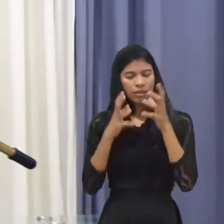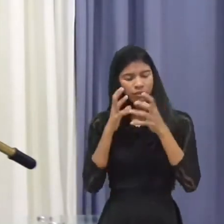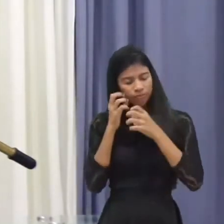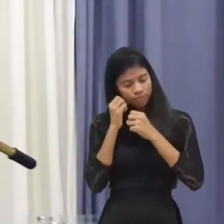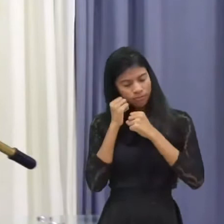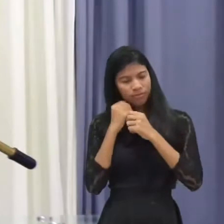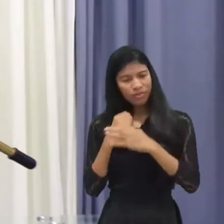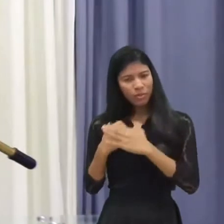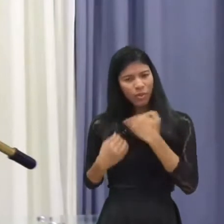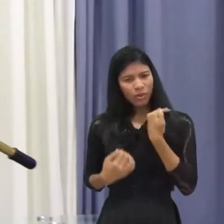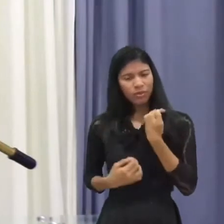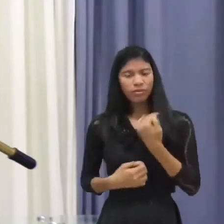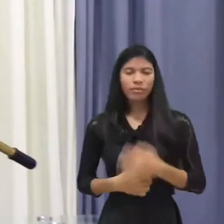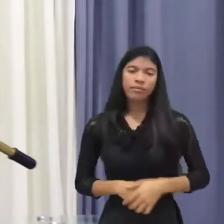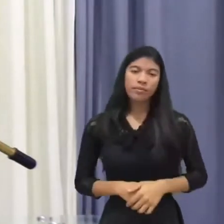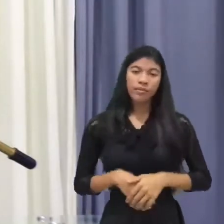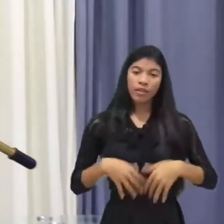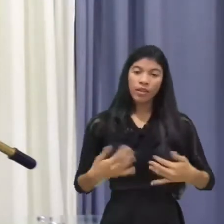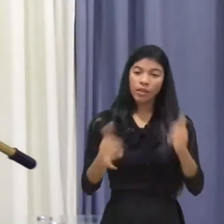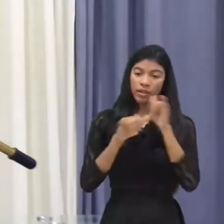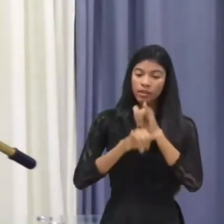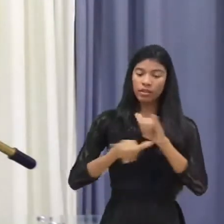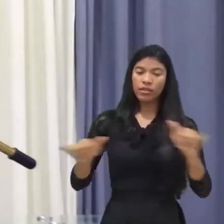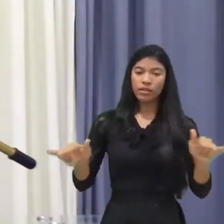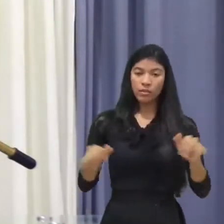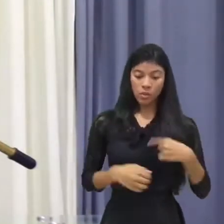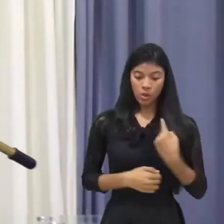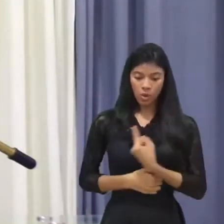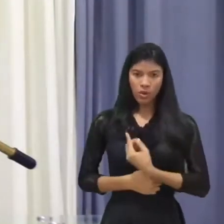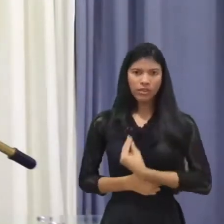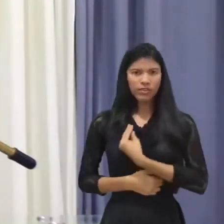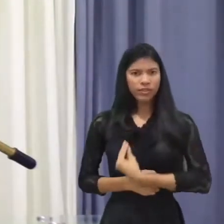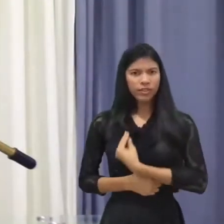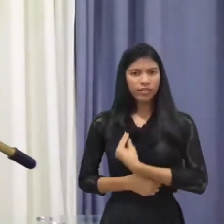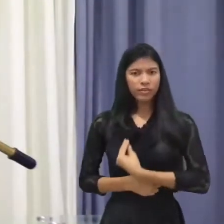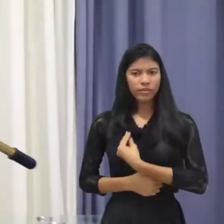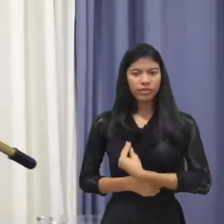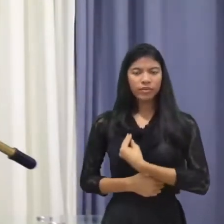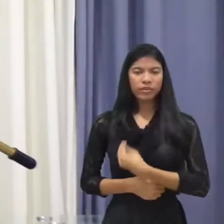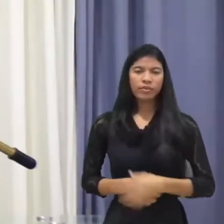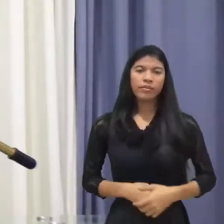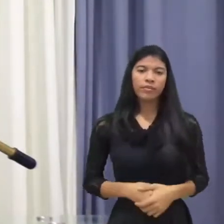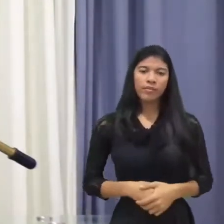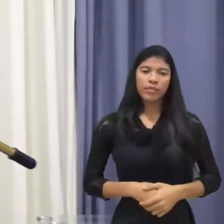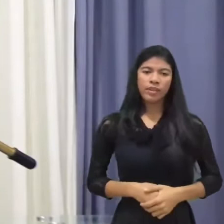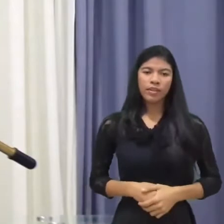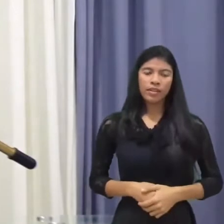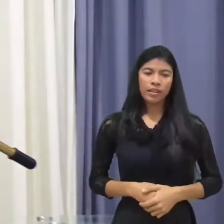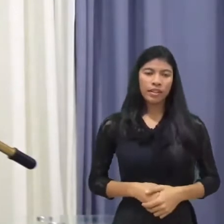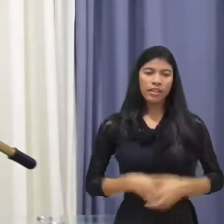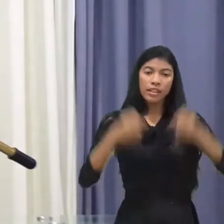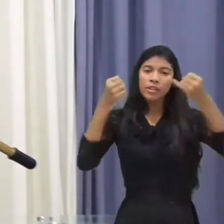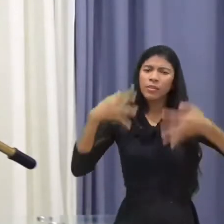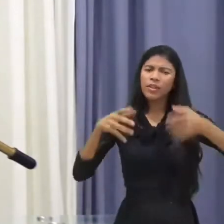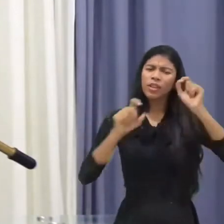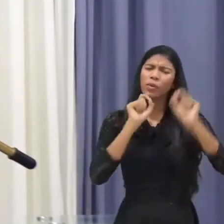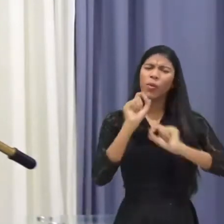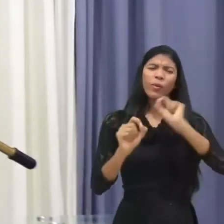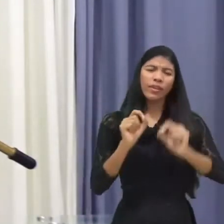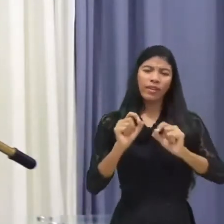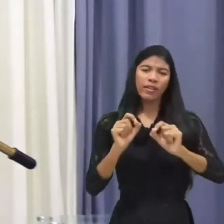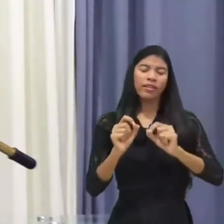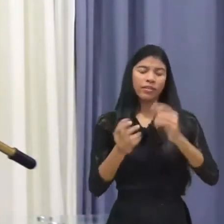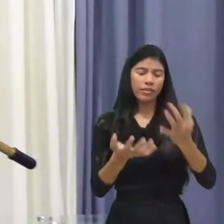declaramos por palavra do Senhor isto: nós os vivos. Está falando de qual evento aqui? Do arrebatamento.